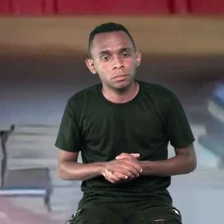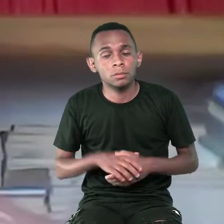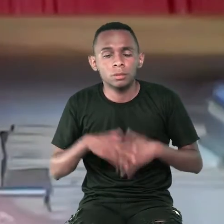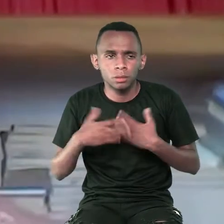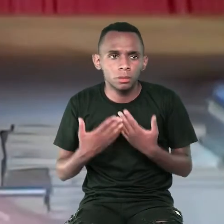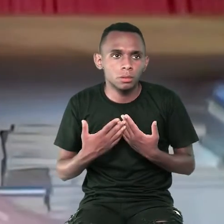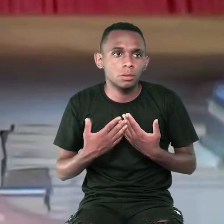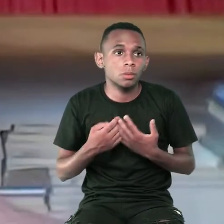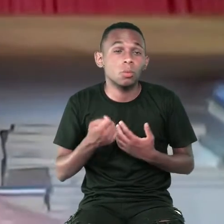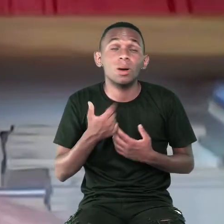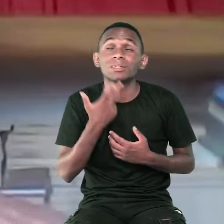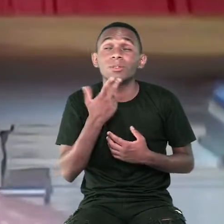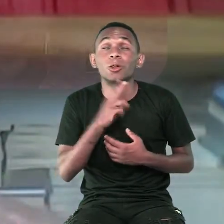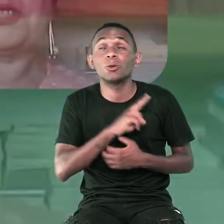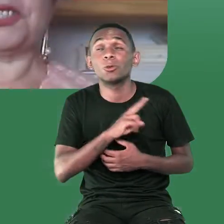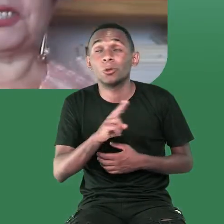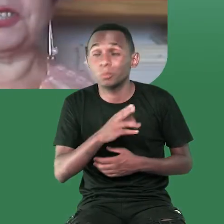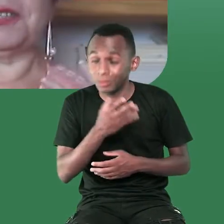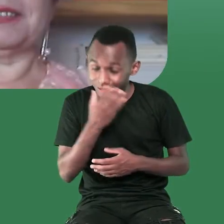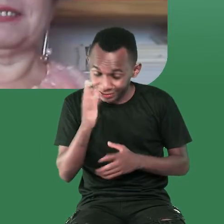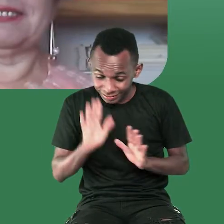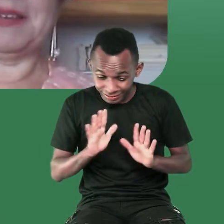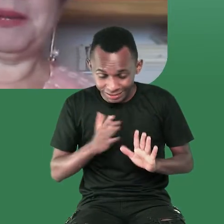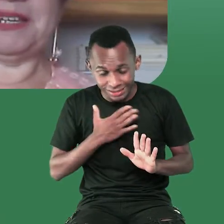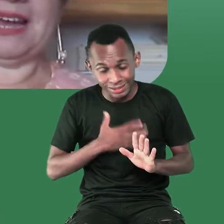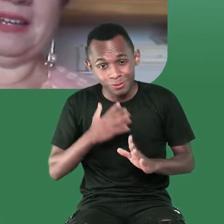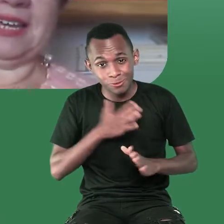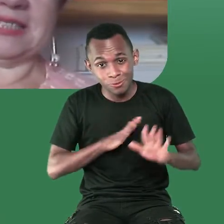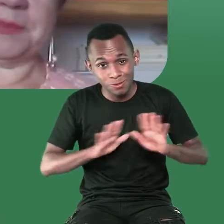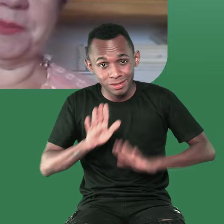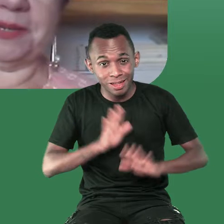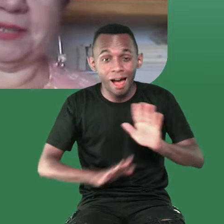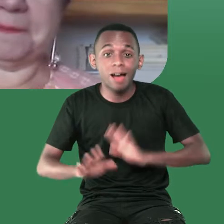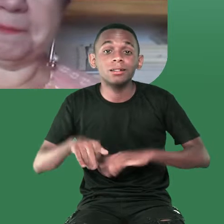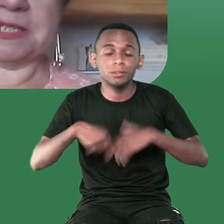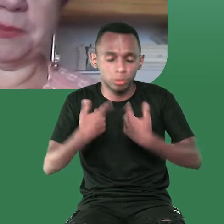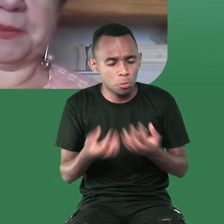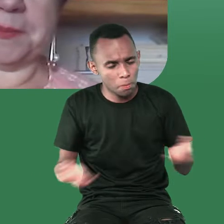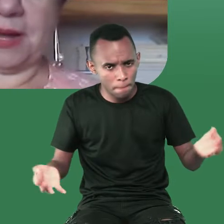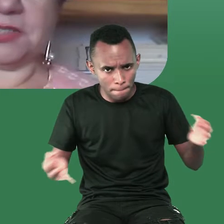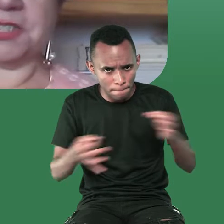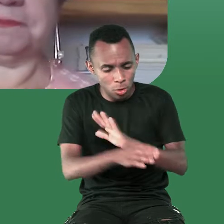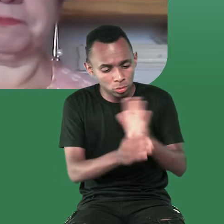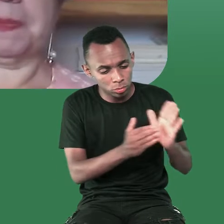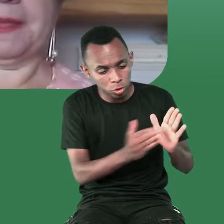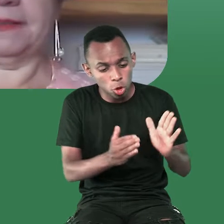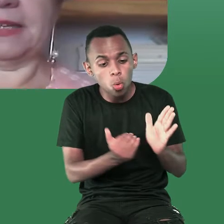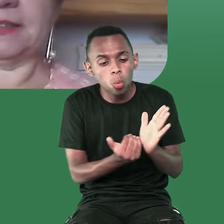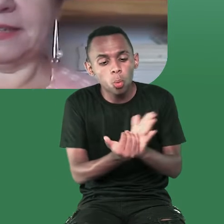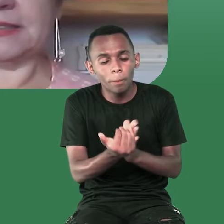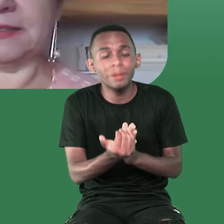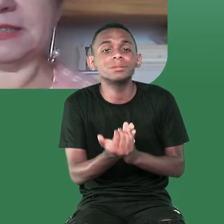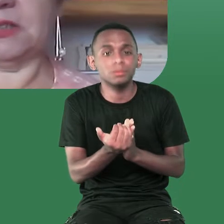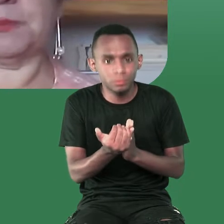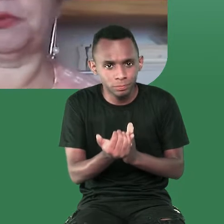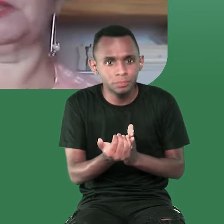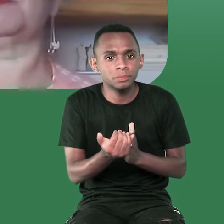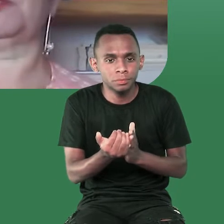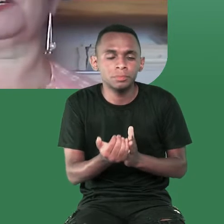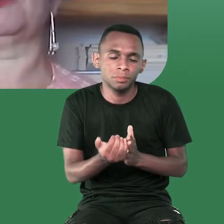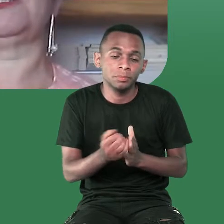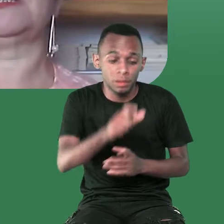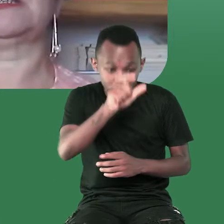quase falei o nome da menina aqui, depois de terminar, né, essa primeira parte dessa